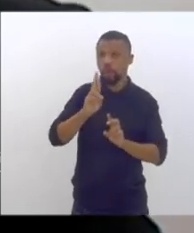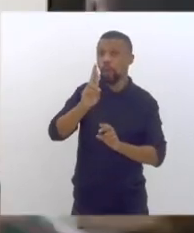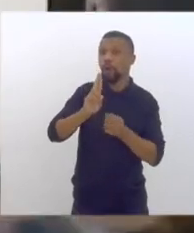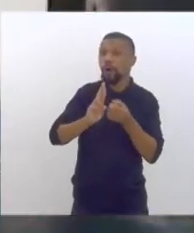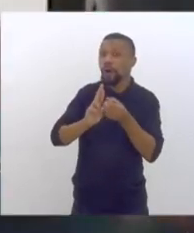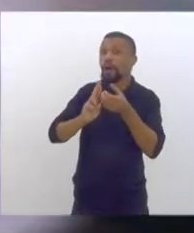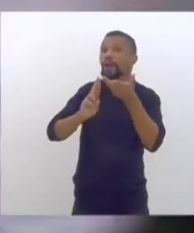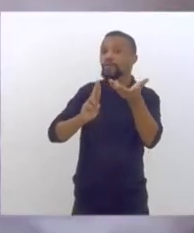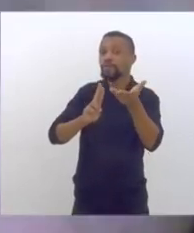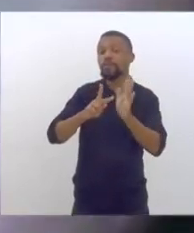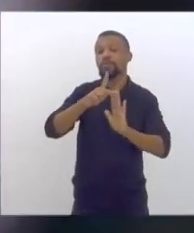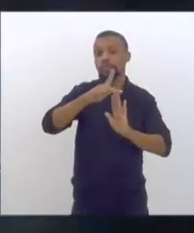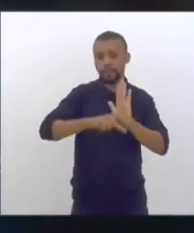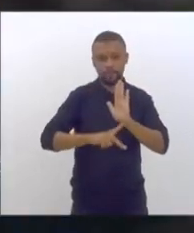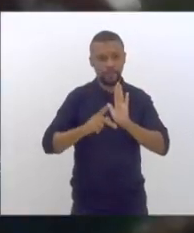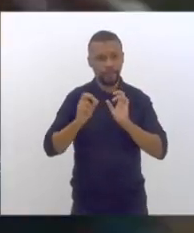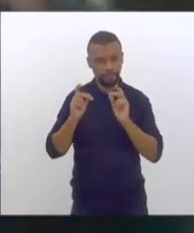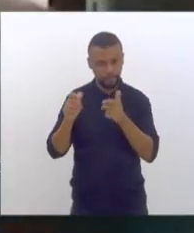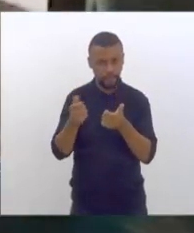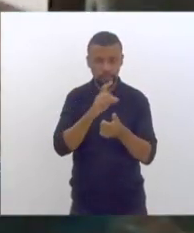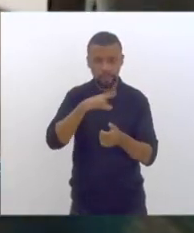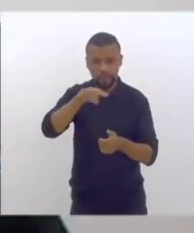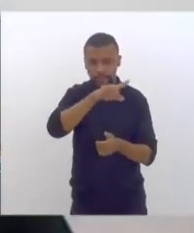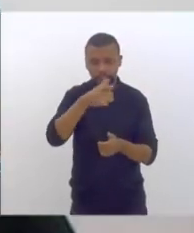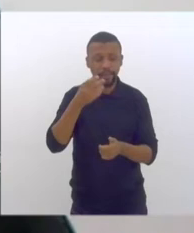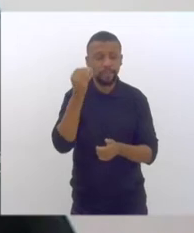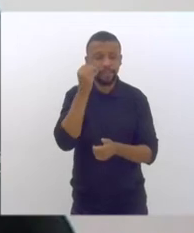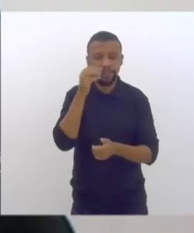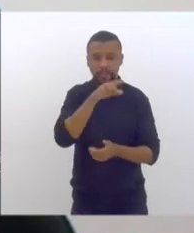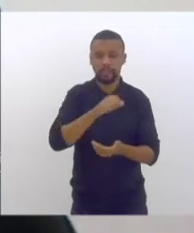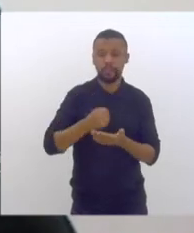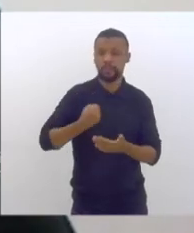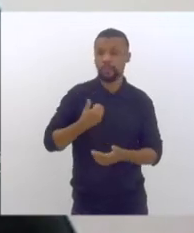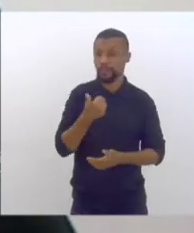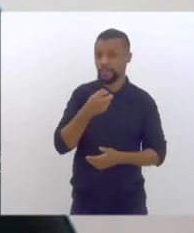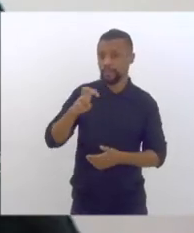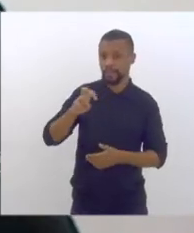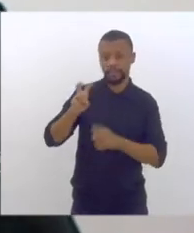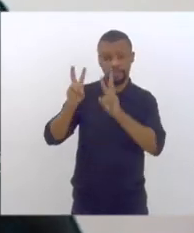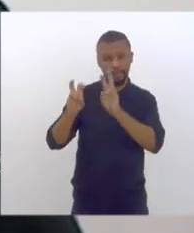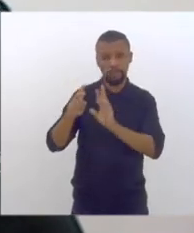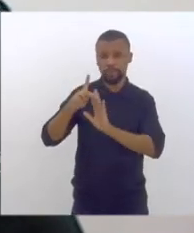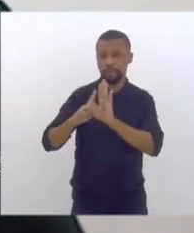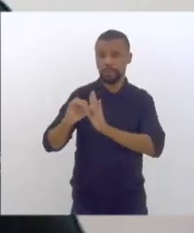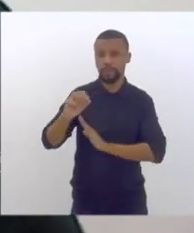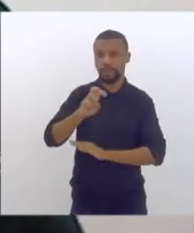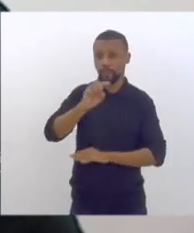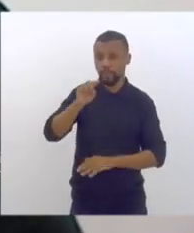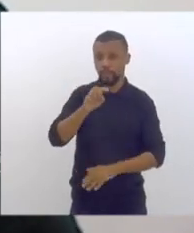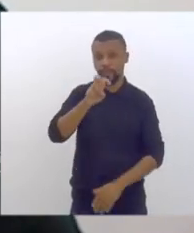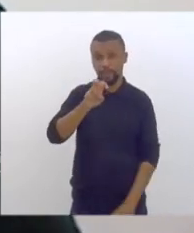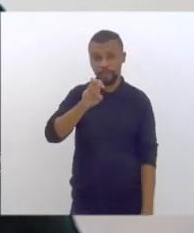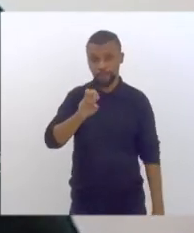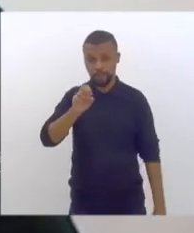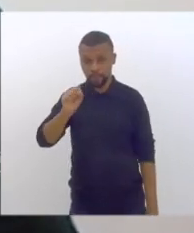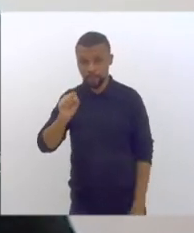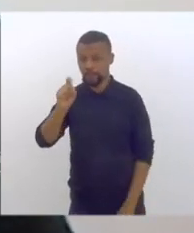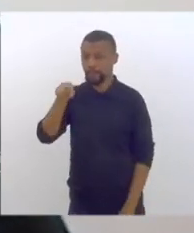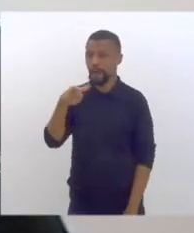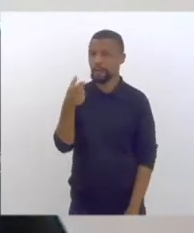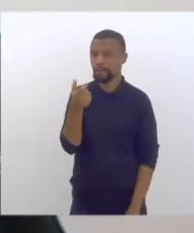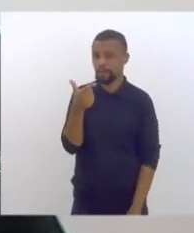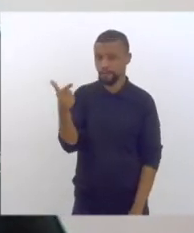e aqui tem um ver o piso da falta para Jade lei 5.558 de